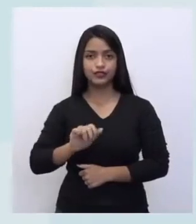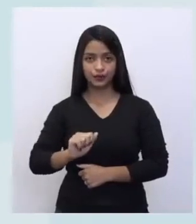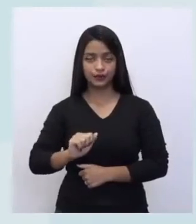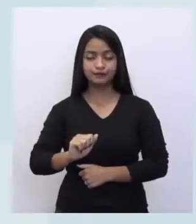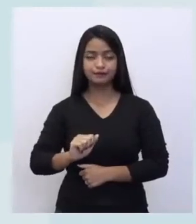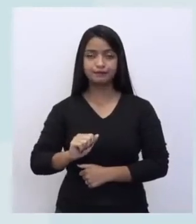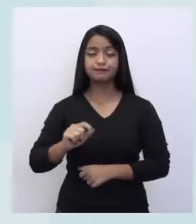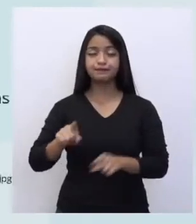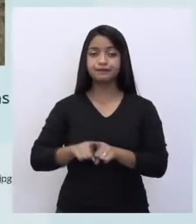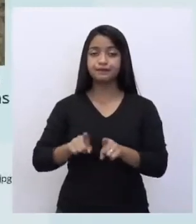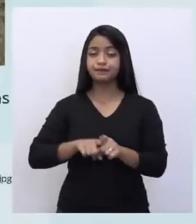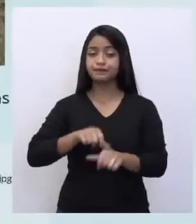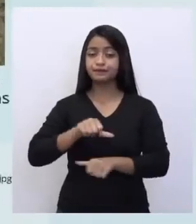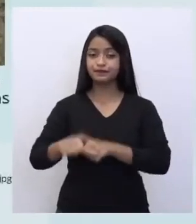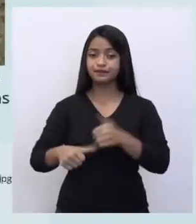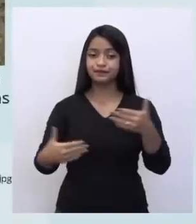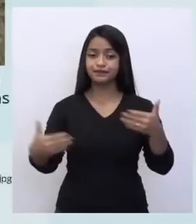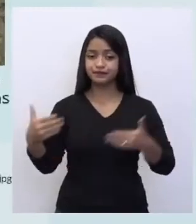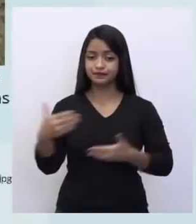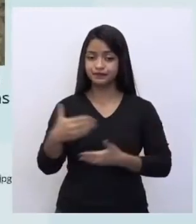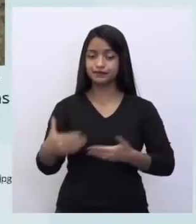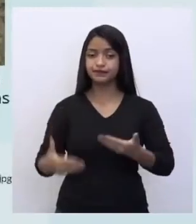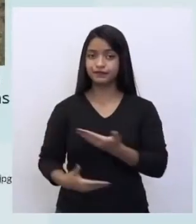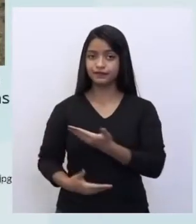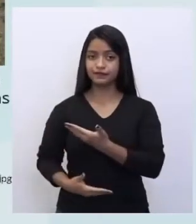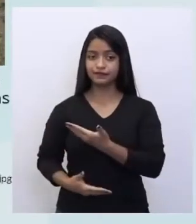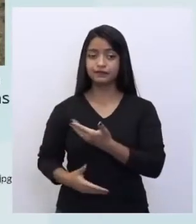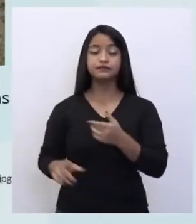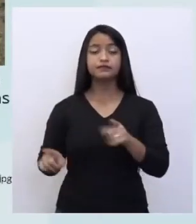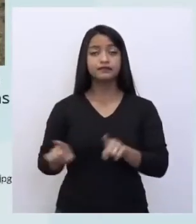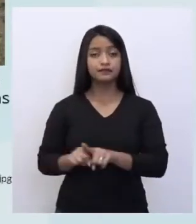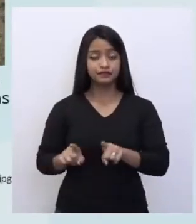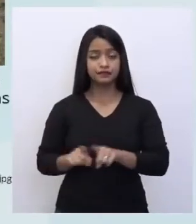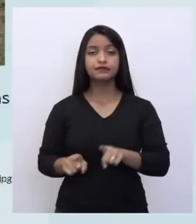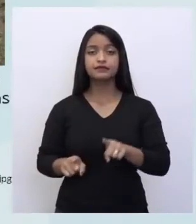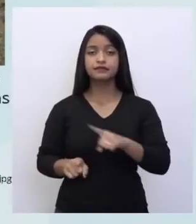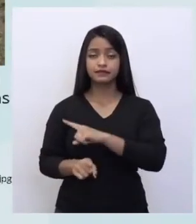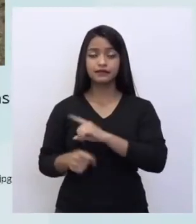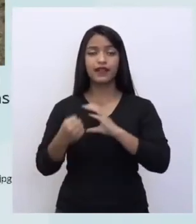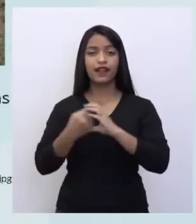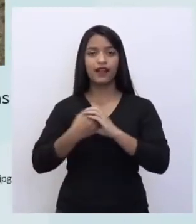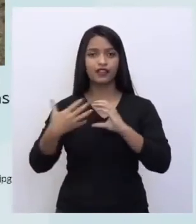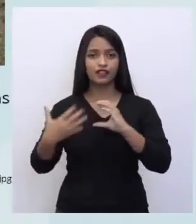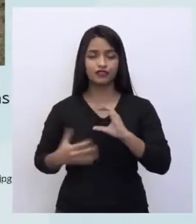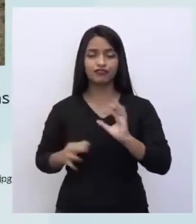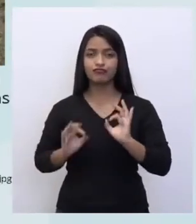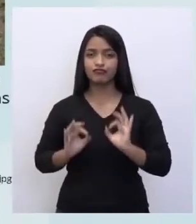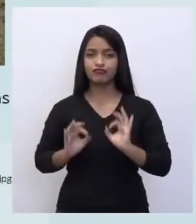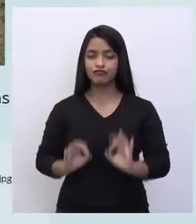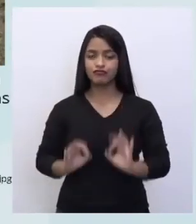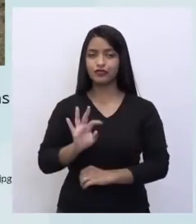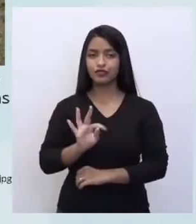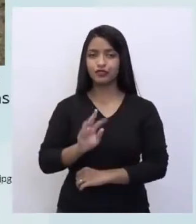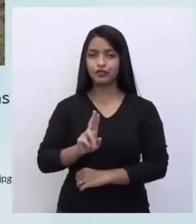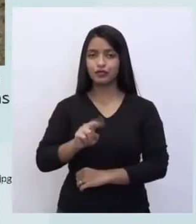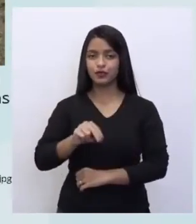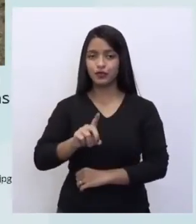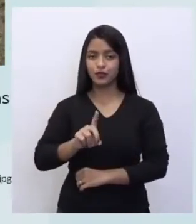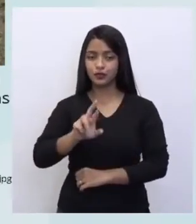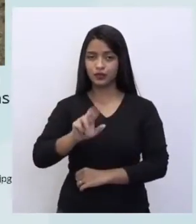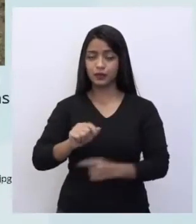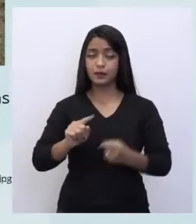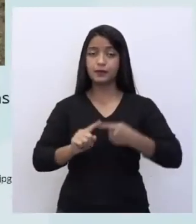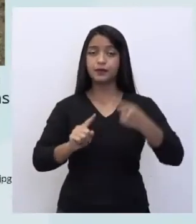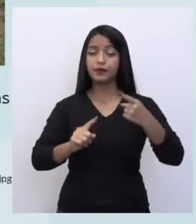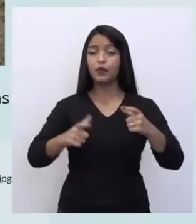no próximo slide, nós também conseguimos observar as características da tundra. A primeira imagem no